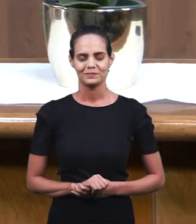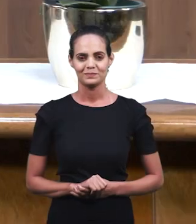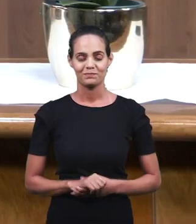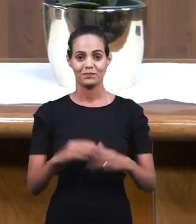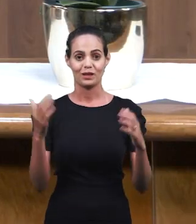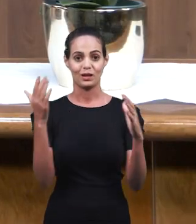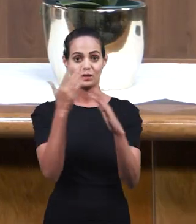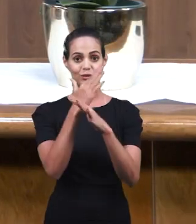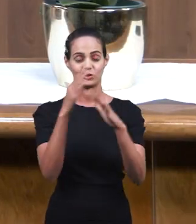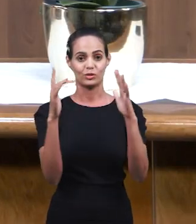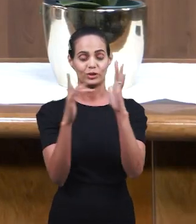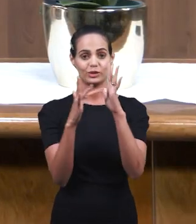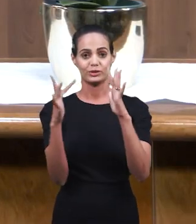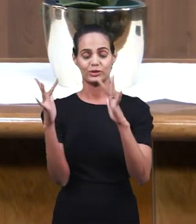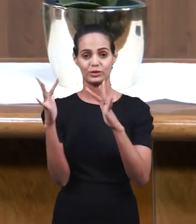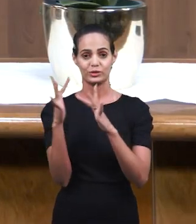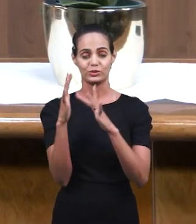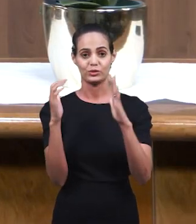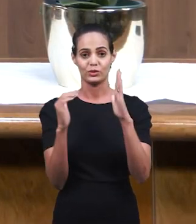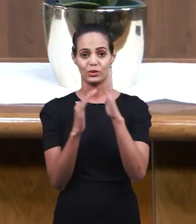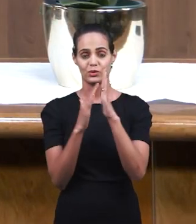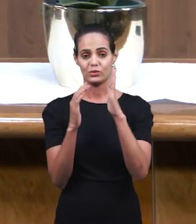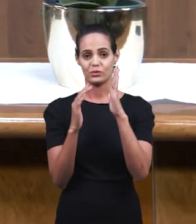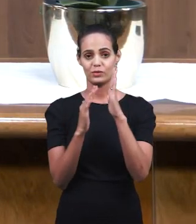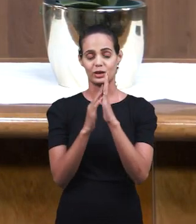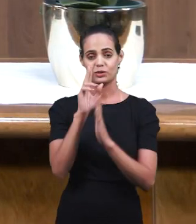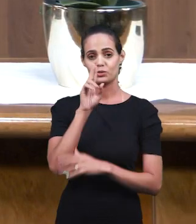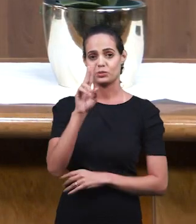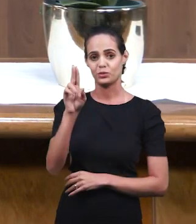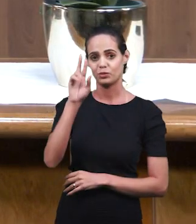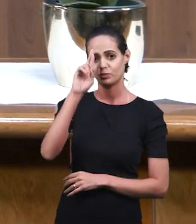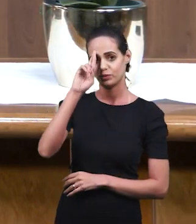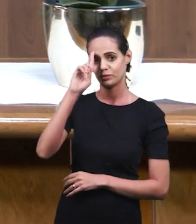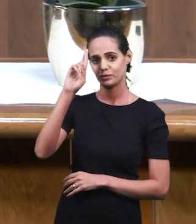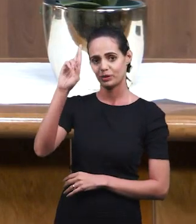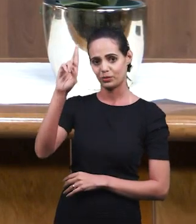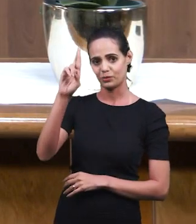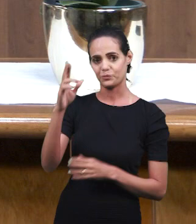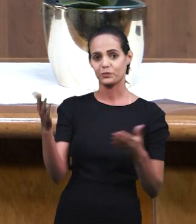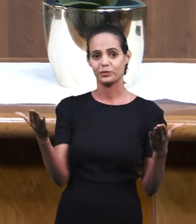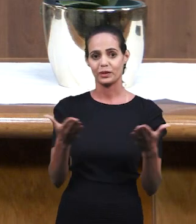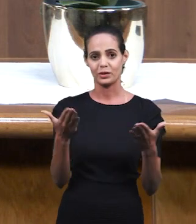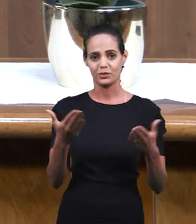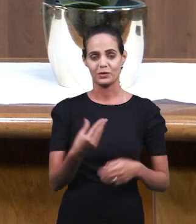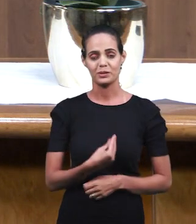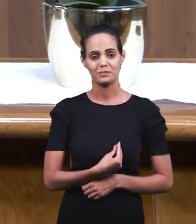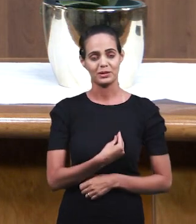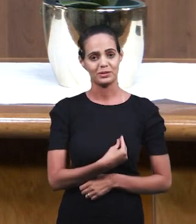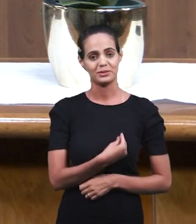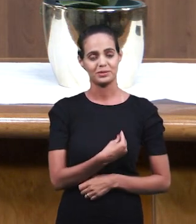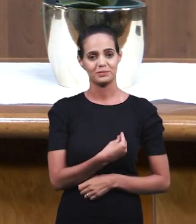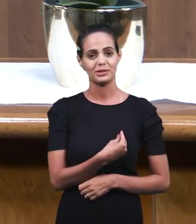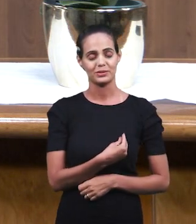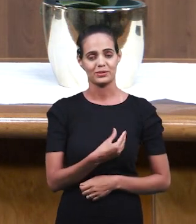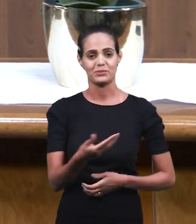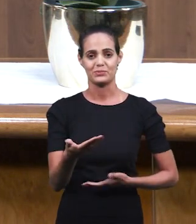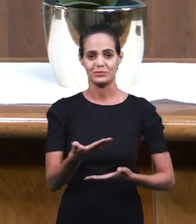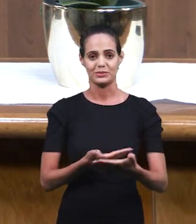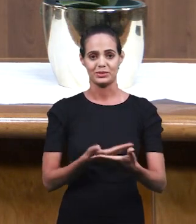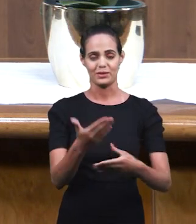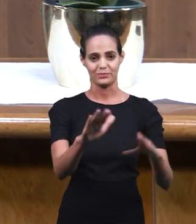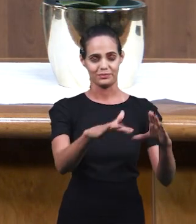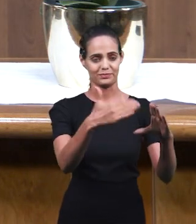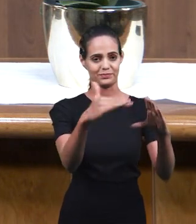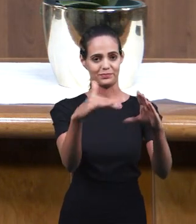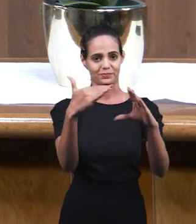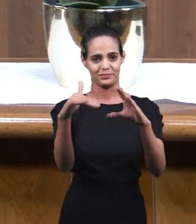Glória a Jesus, louvado seja o nome do Senhor. Vamos então para a participação, ou as participações dos irmãos que nos enviaram.